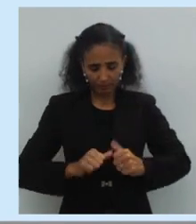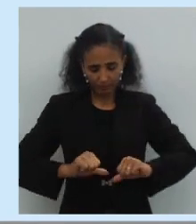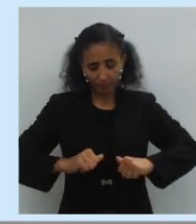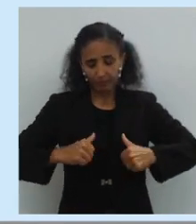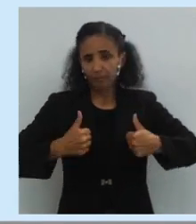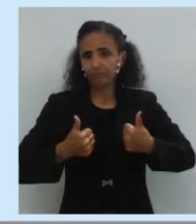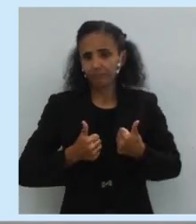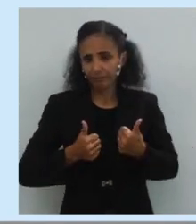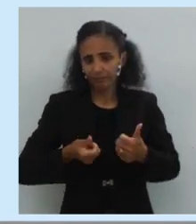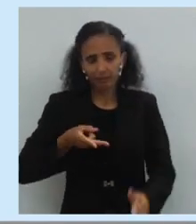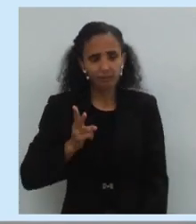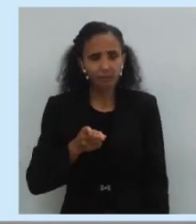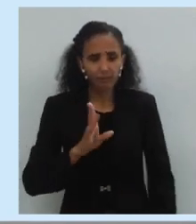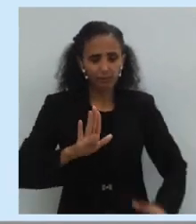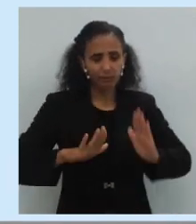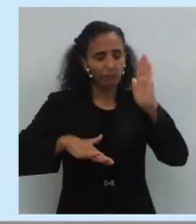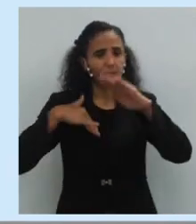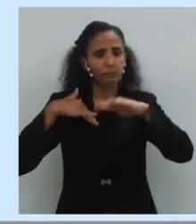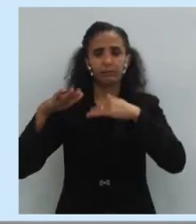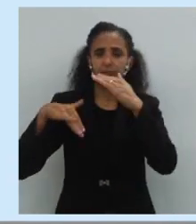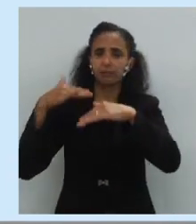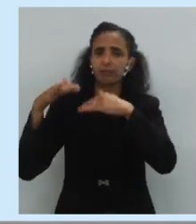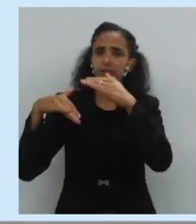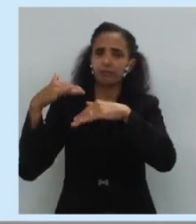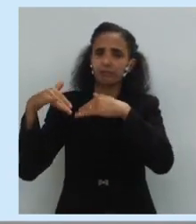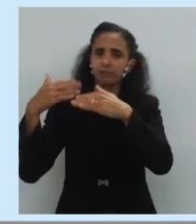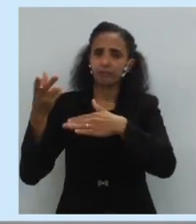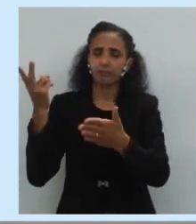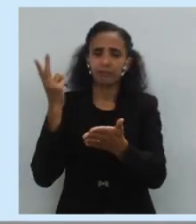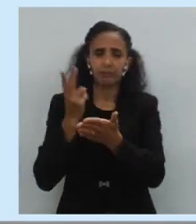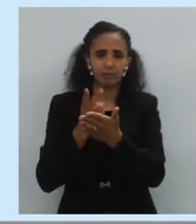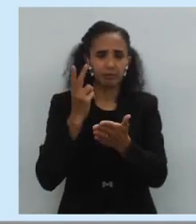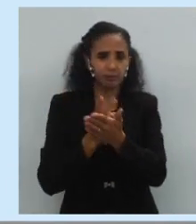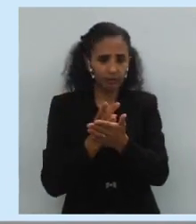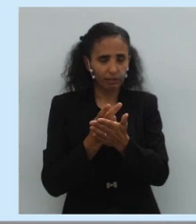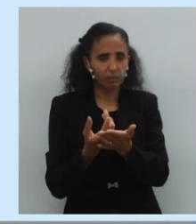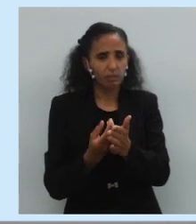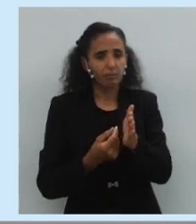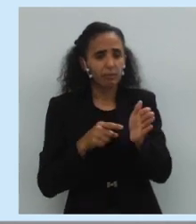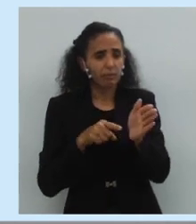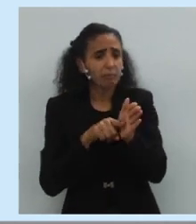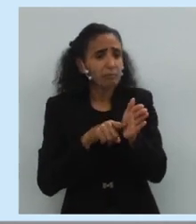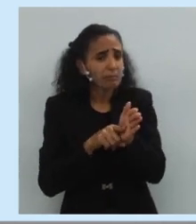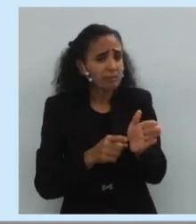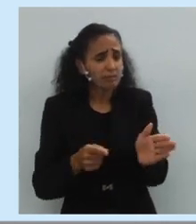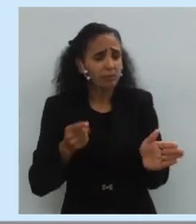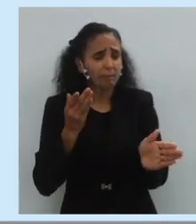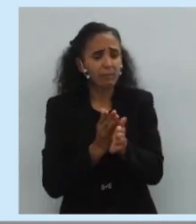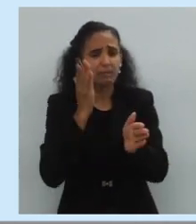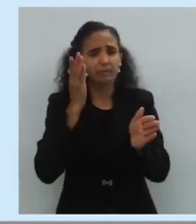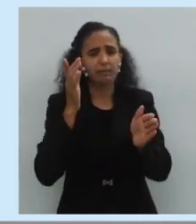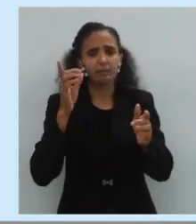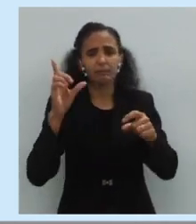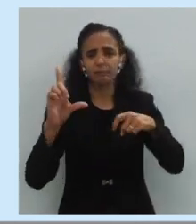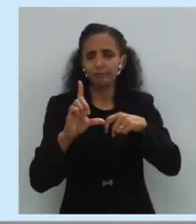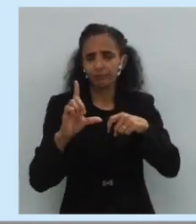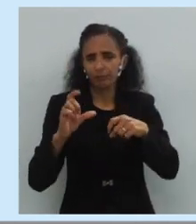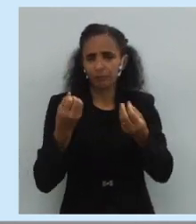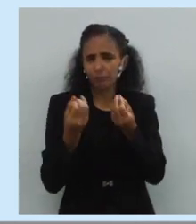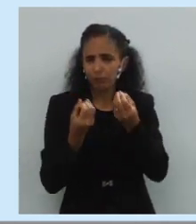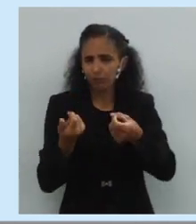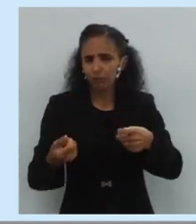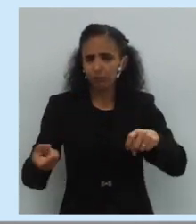vai ajudar a prever a velocidade em que o valor do CD4